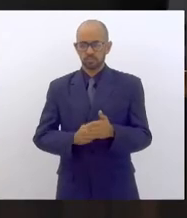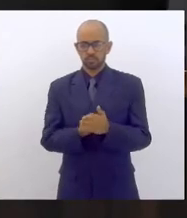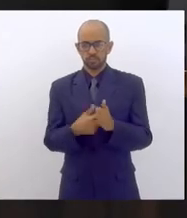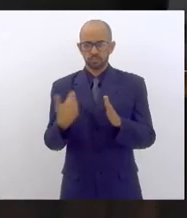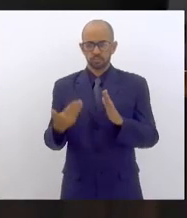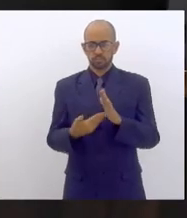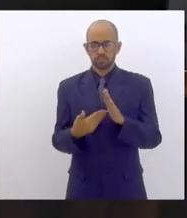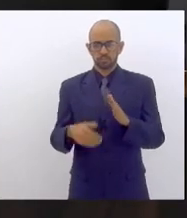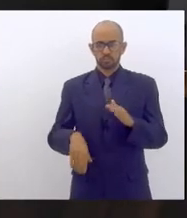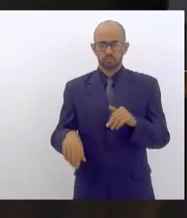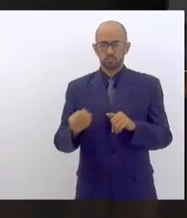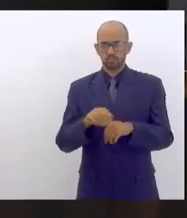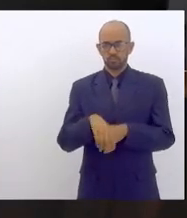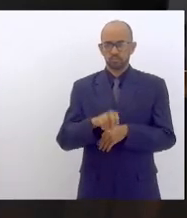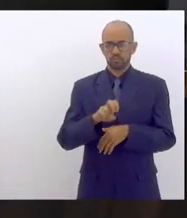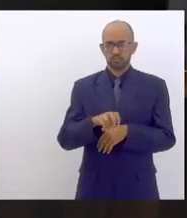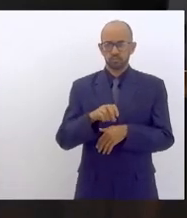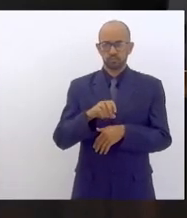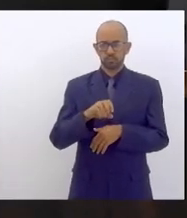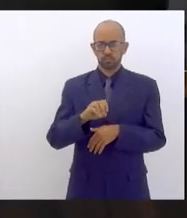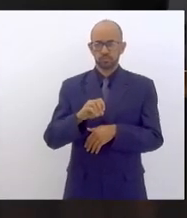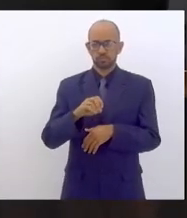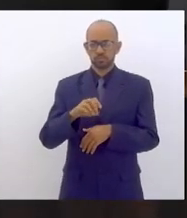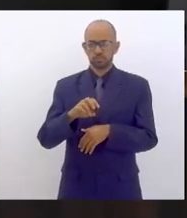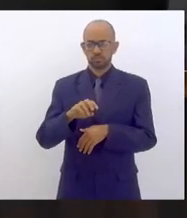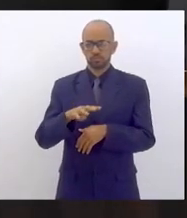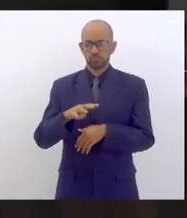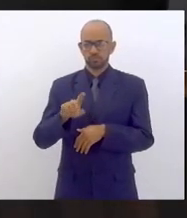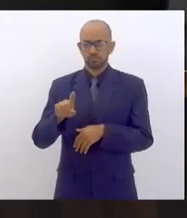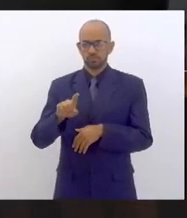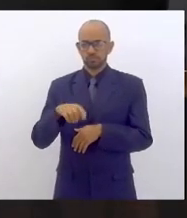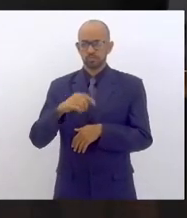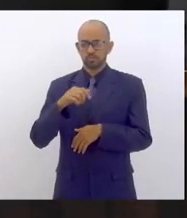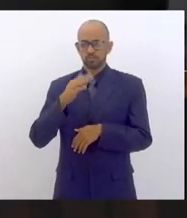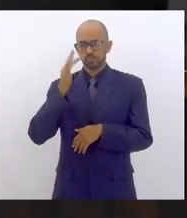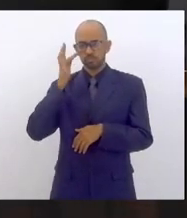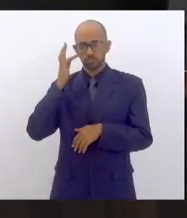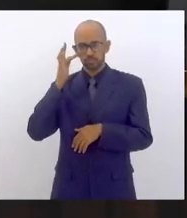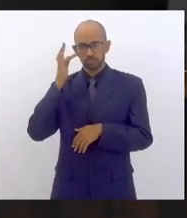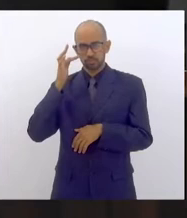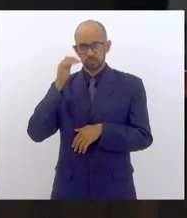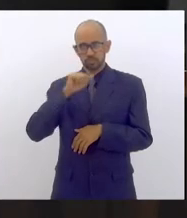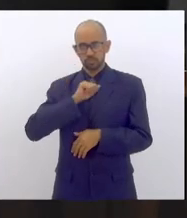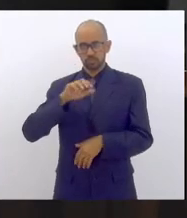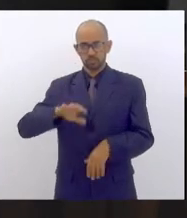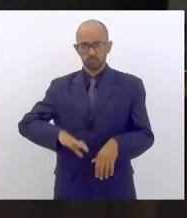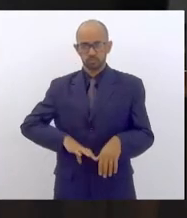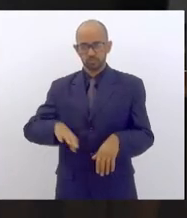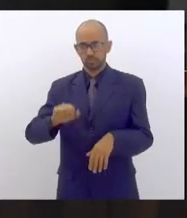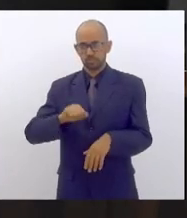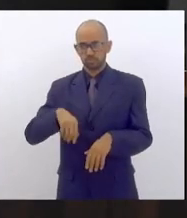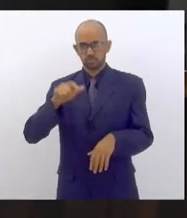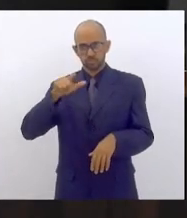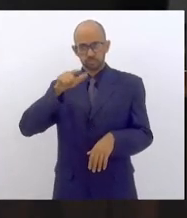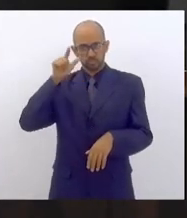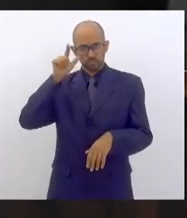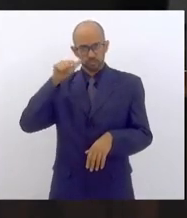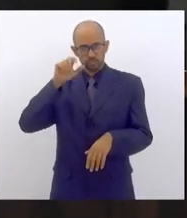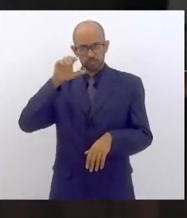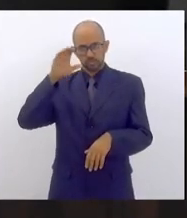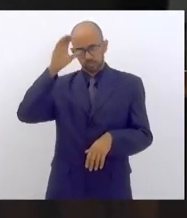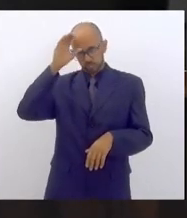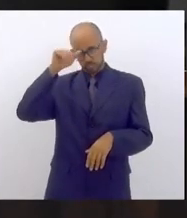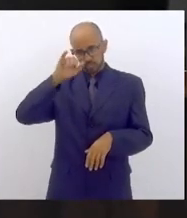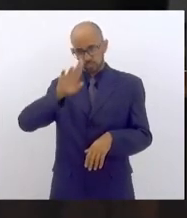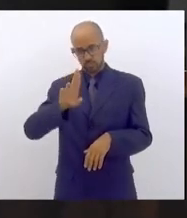projeto de lei 5048 de 21, de autoria dos deputados Flávio Serafim, André Siciliano, Valdeque Carneiro, Lucinha, Dionísio Lins, Chiaju, Coronel